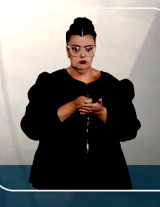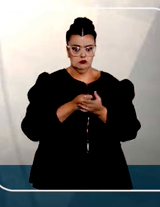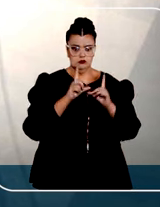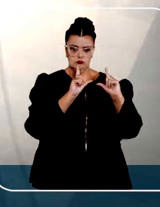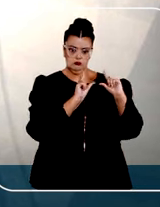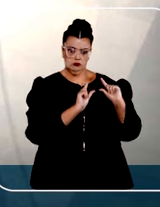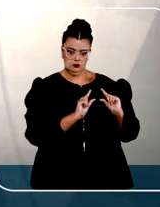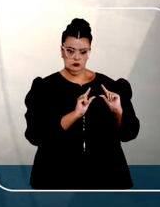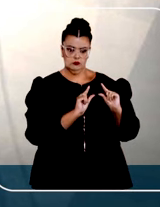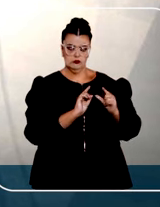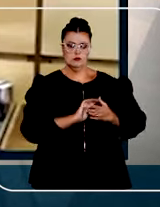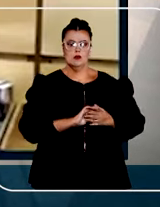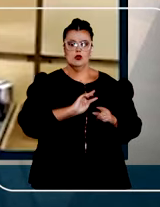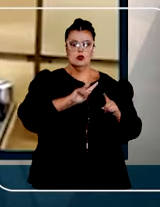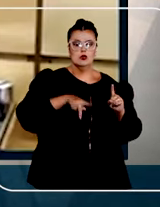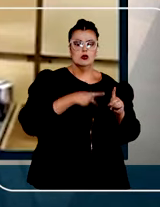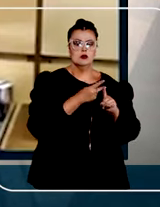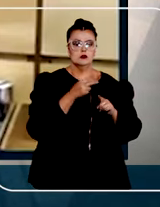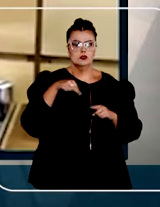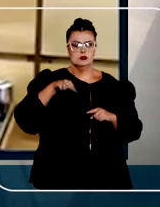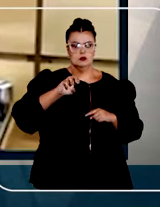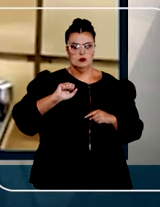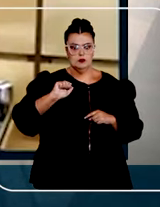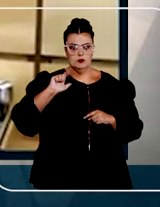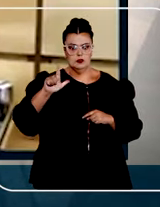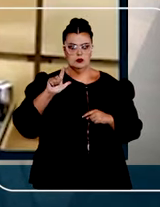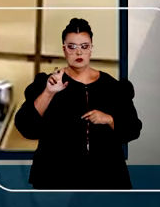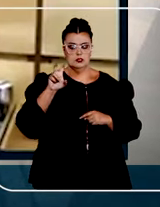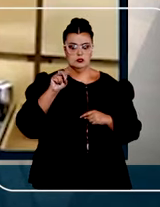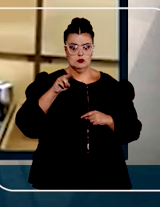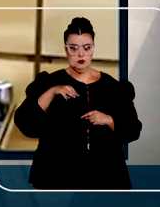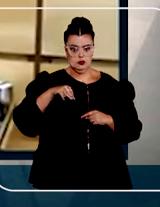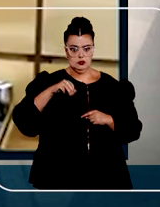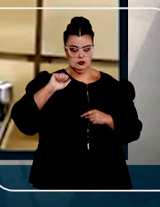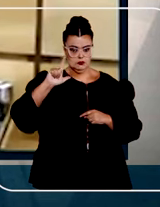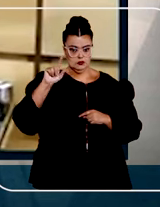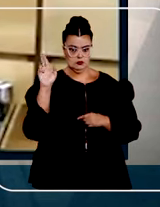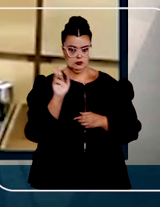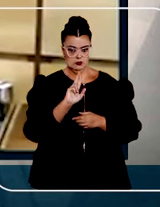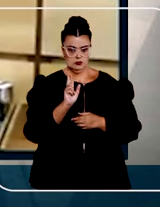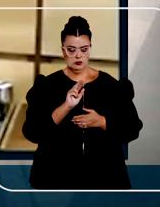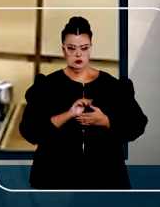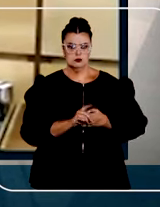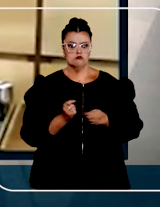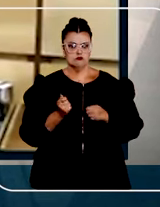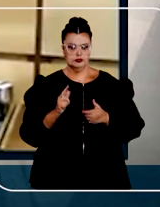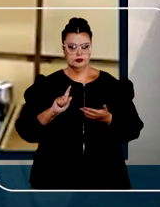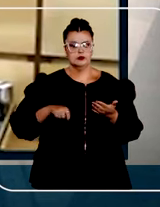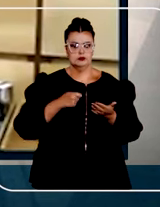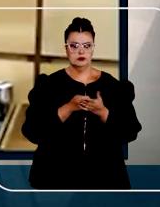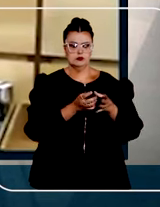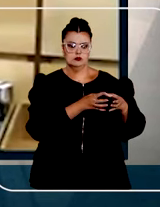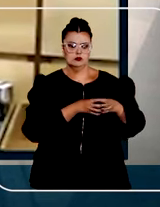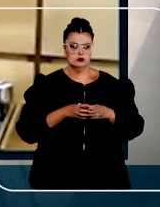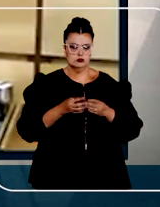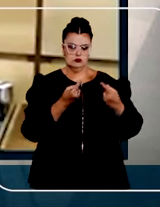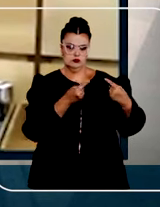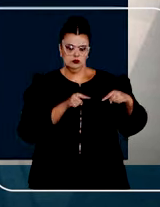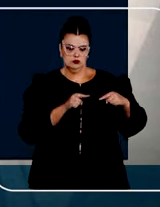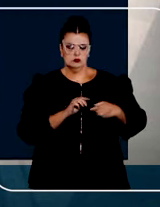Era irrisória por isso aumentou de R 5.000 para R 50.000 a indenização por danos morais